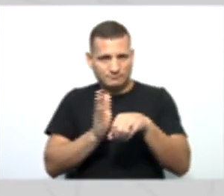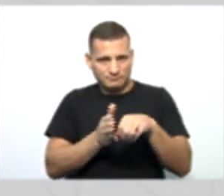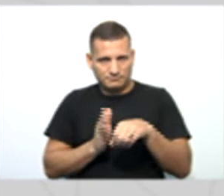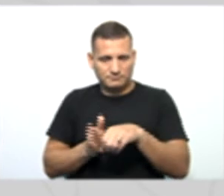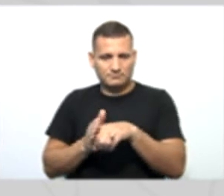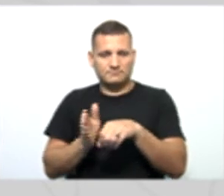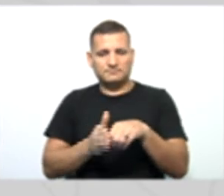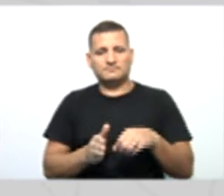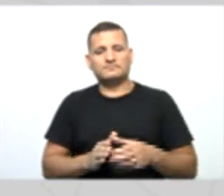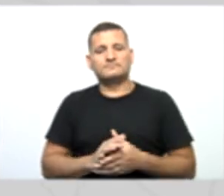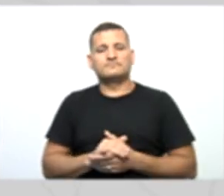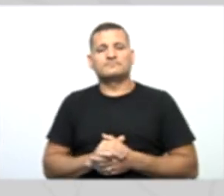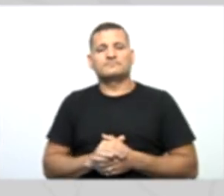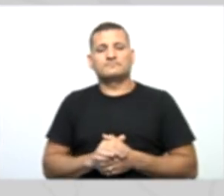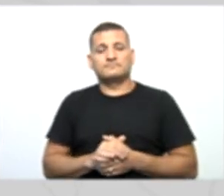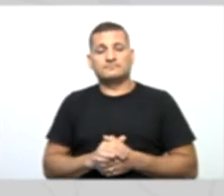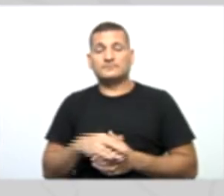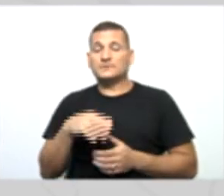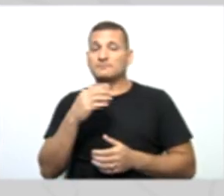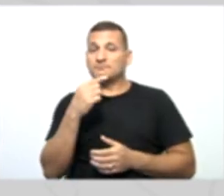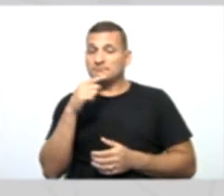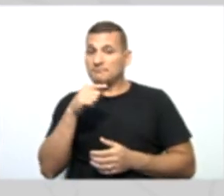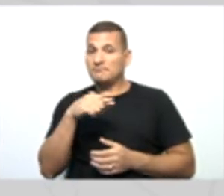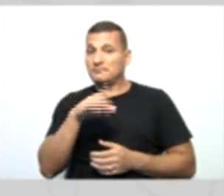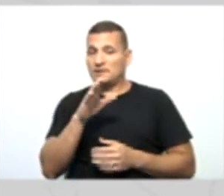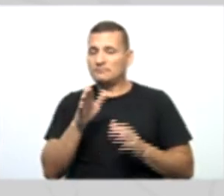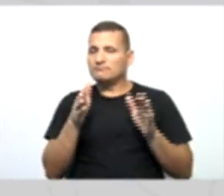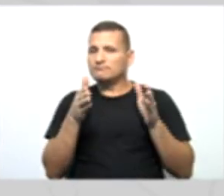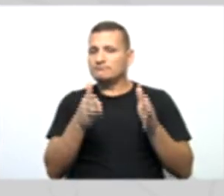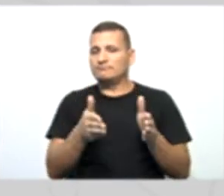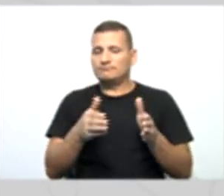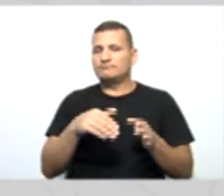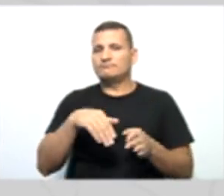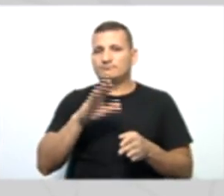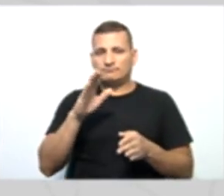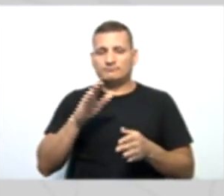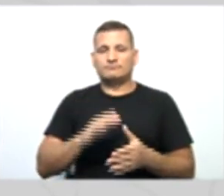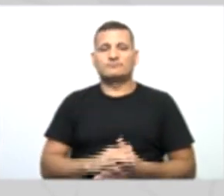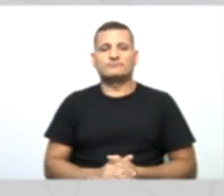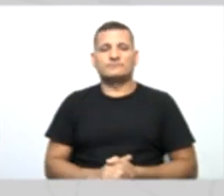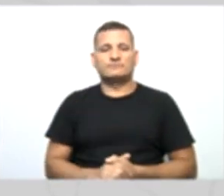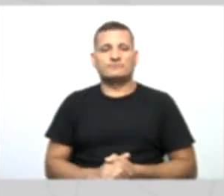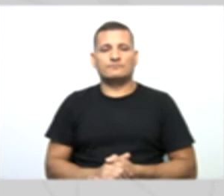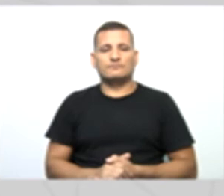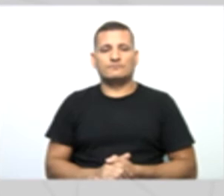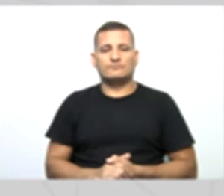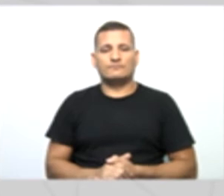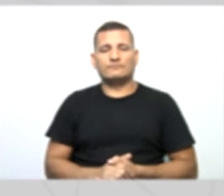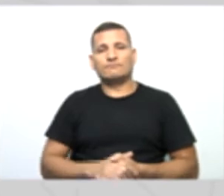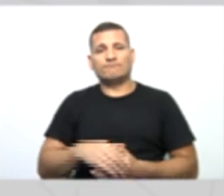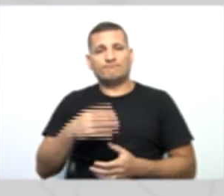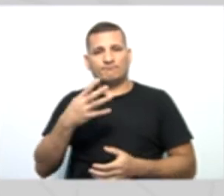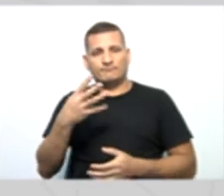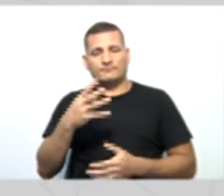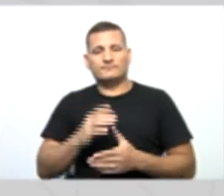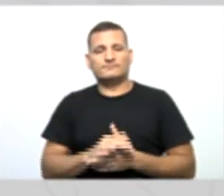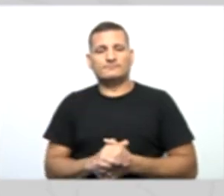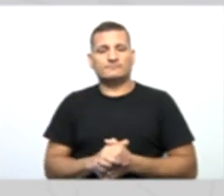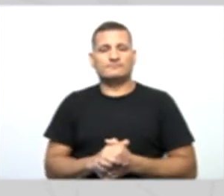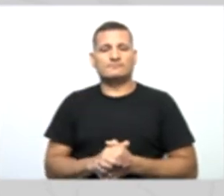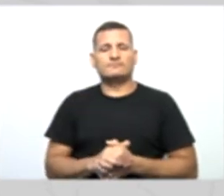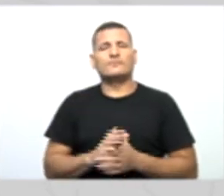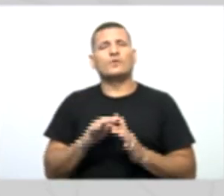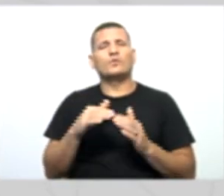de hortaliças. A gente foi bem mais específico, né? Na quarta questão,